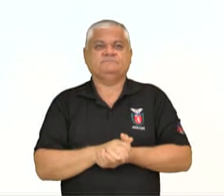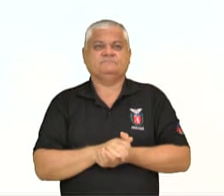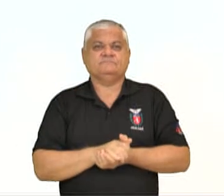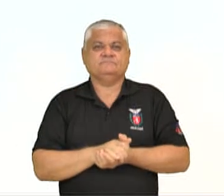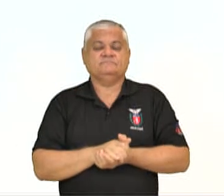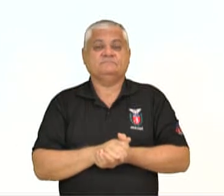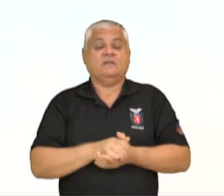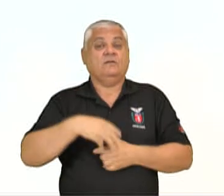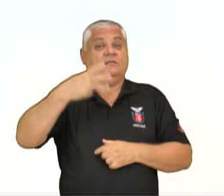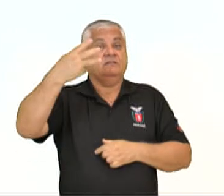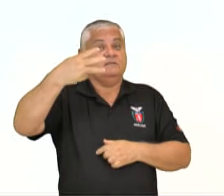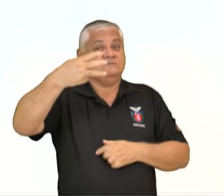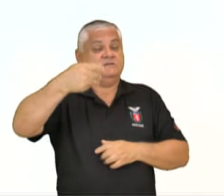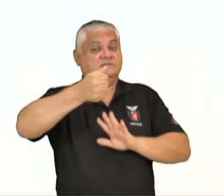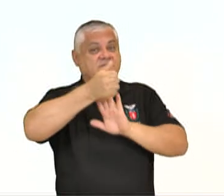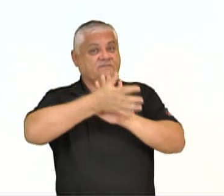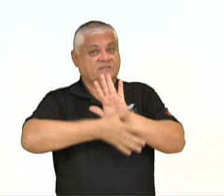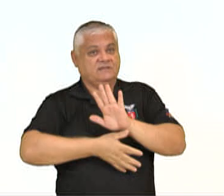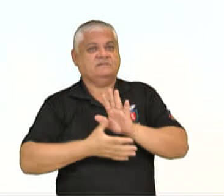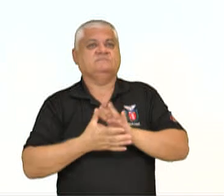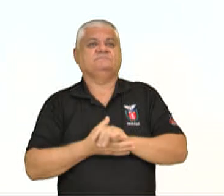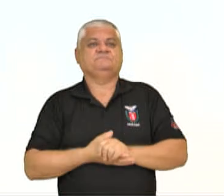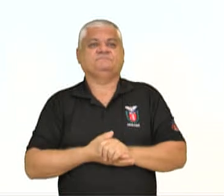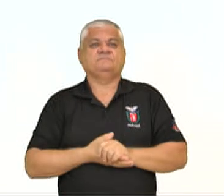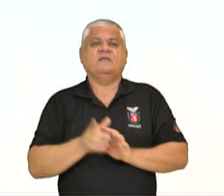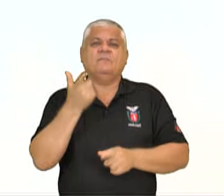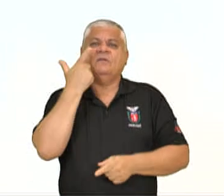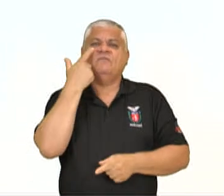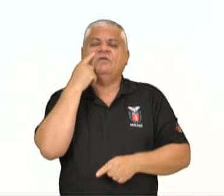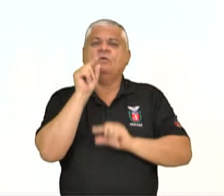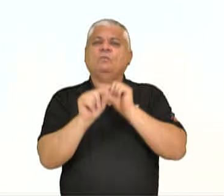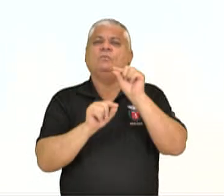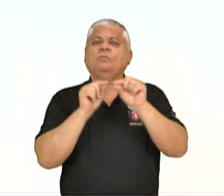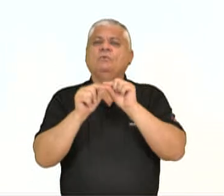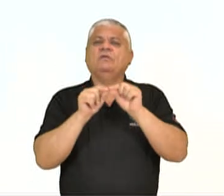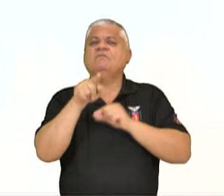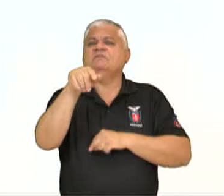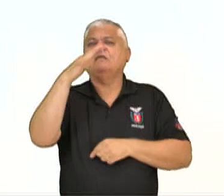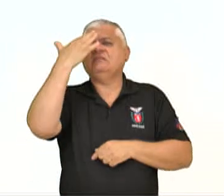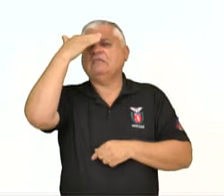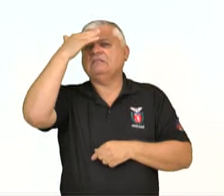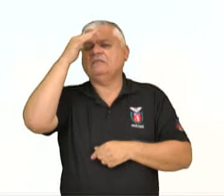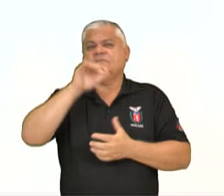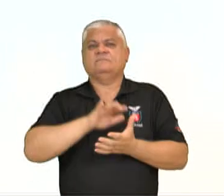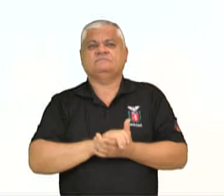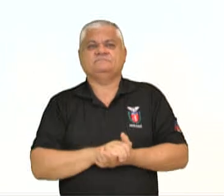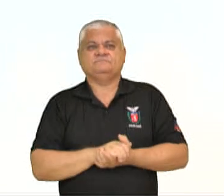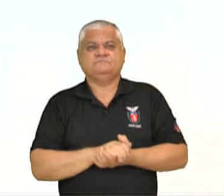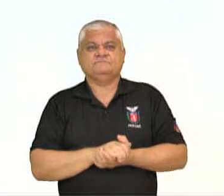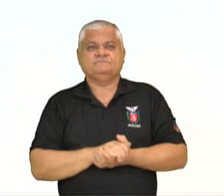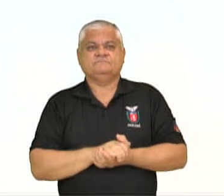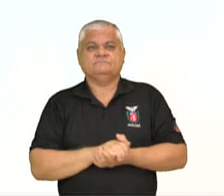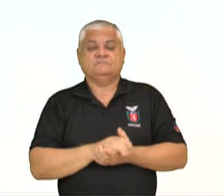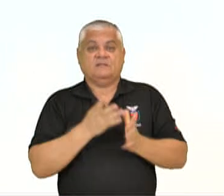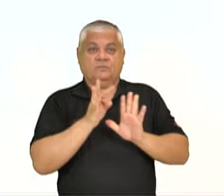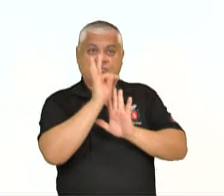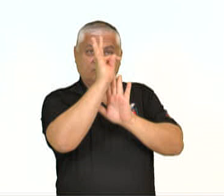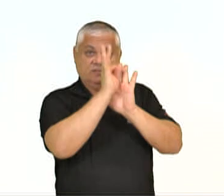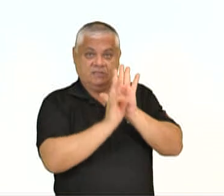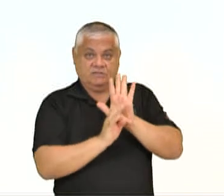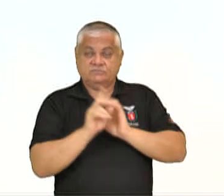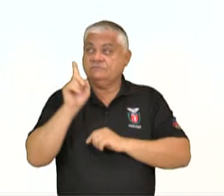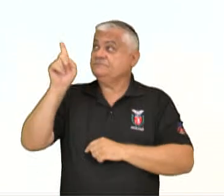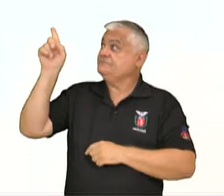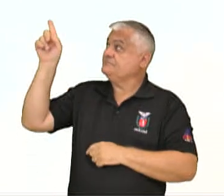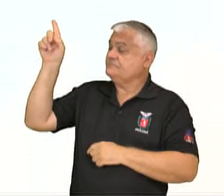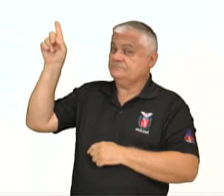Então, vamos agora para a nossa terceira atividade para ver, né, o que vocês interpretam desse infográfico. Então, o texto ao lado